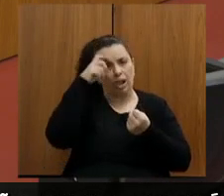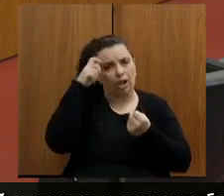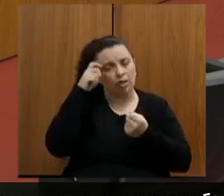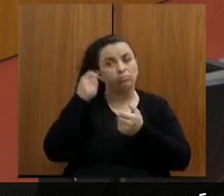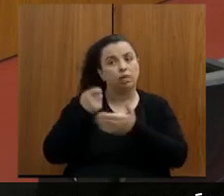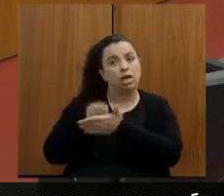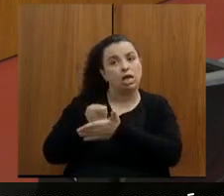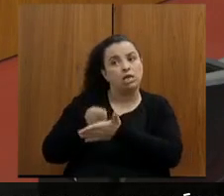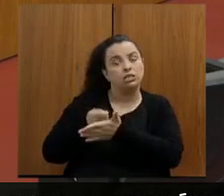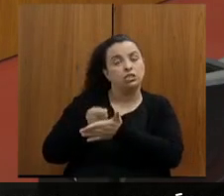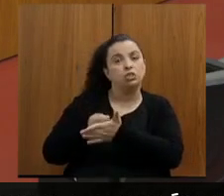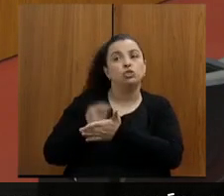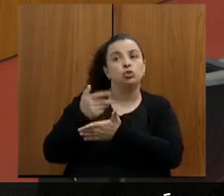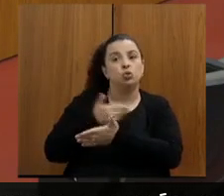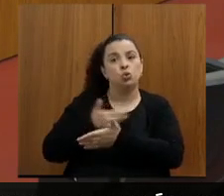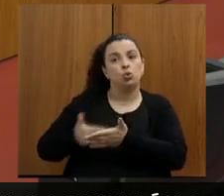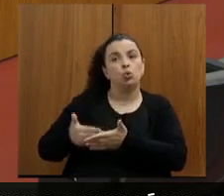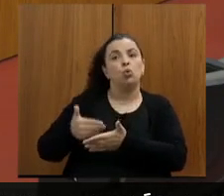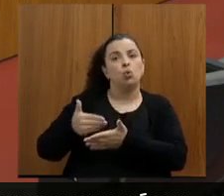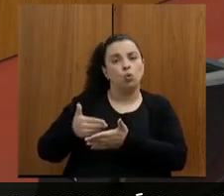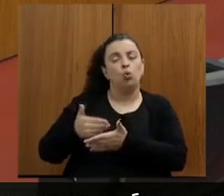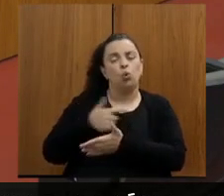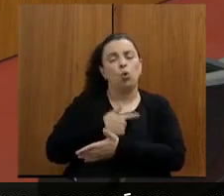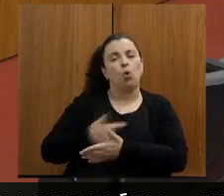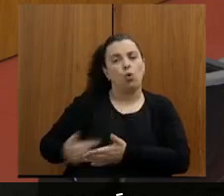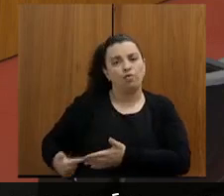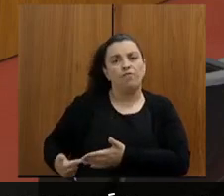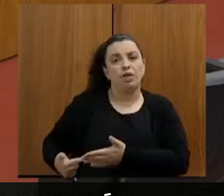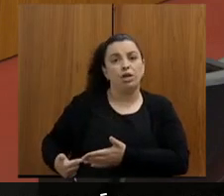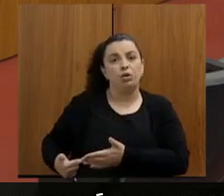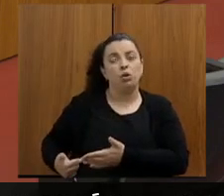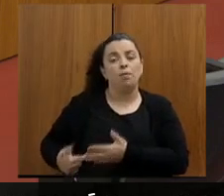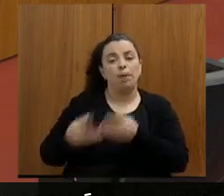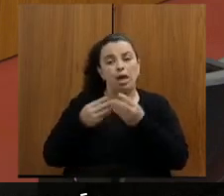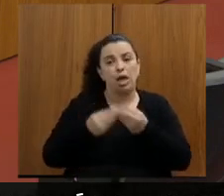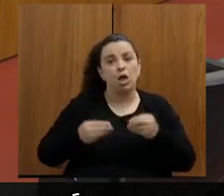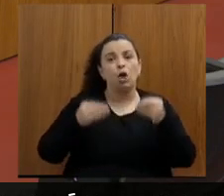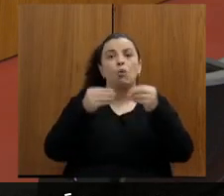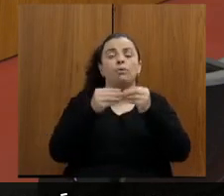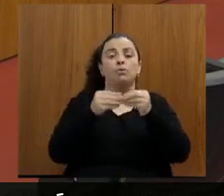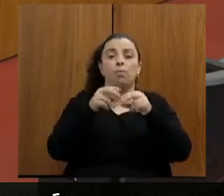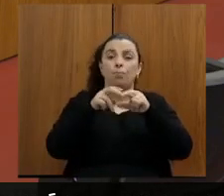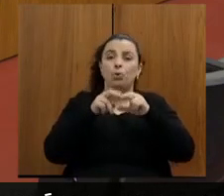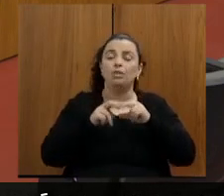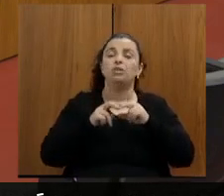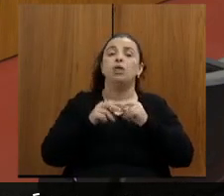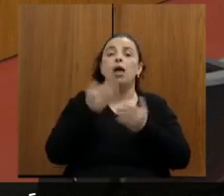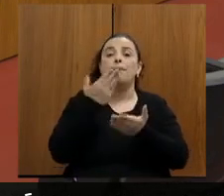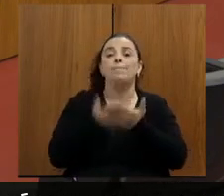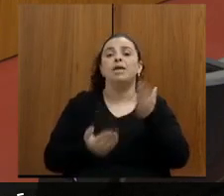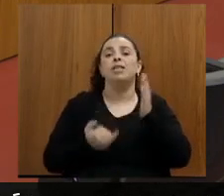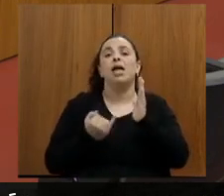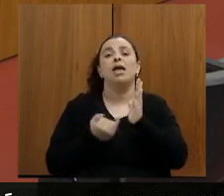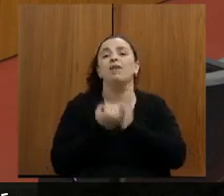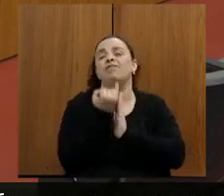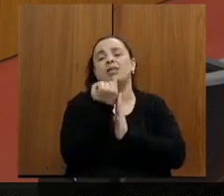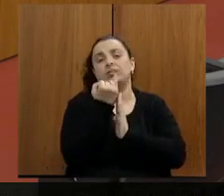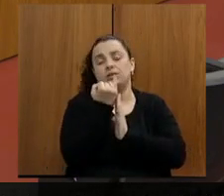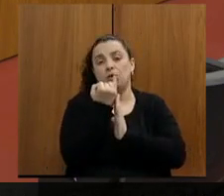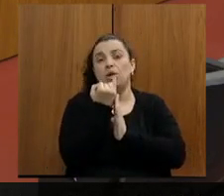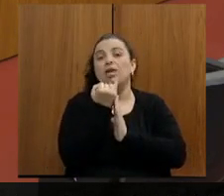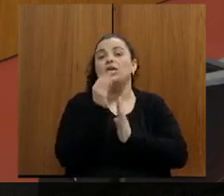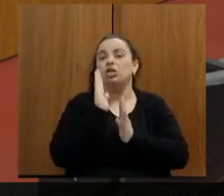a recomposição da perda inflacionária cuja assinatura da ata o senhor fez juntamente conosco